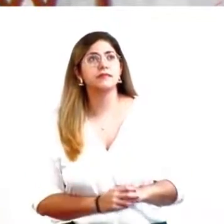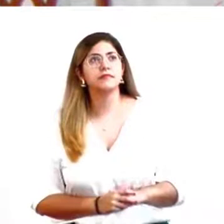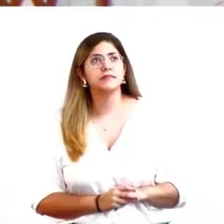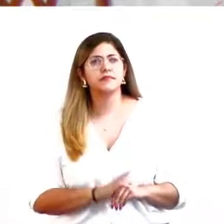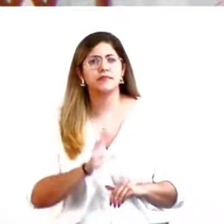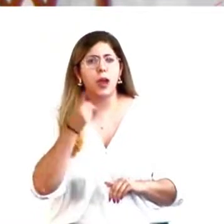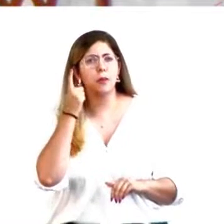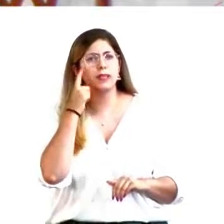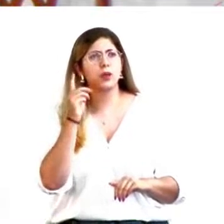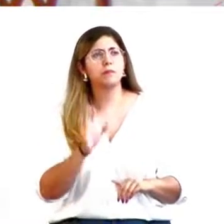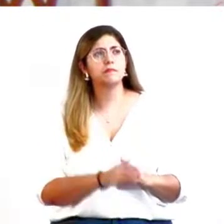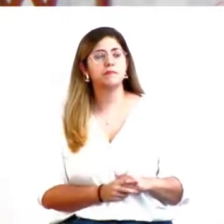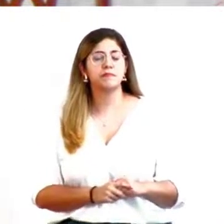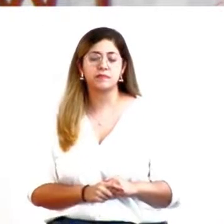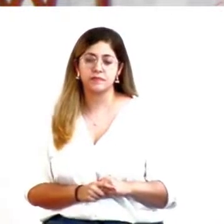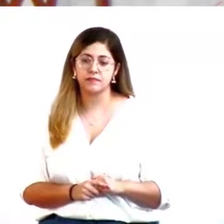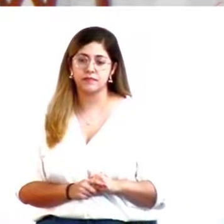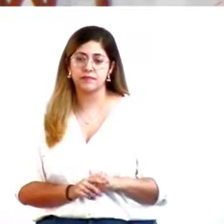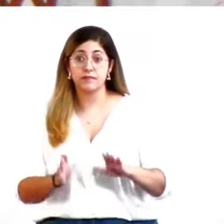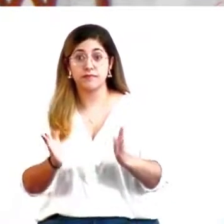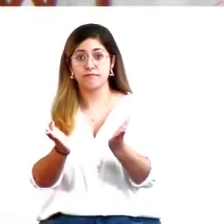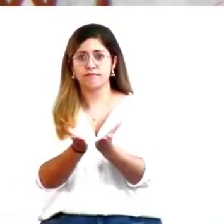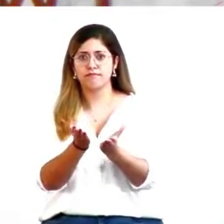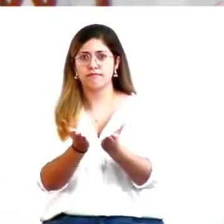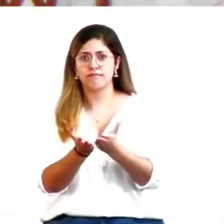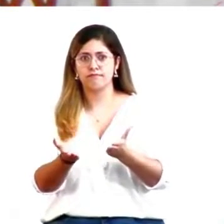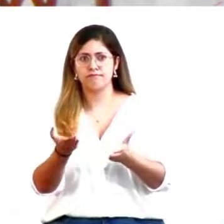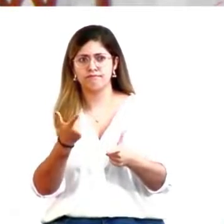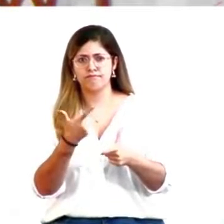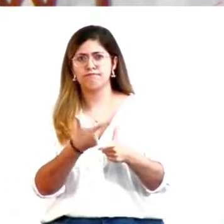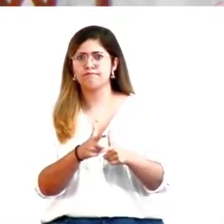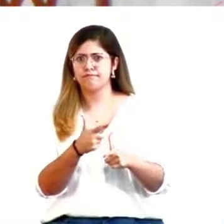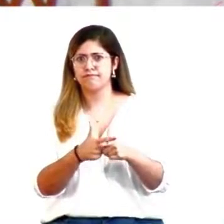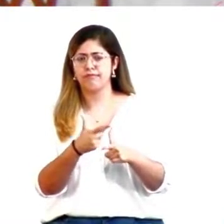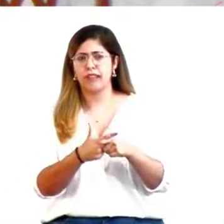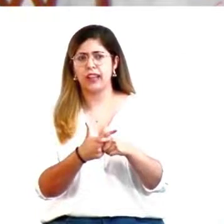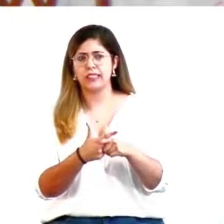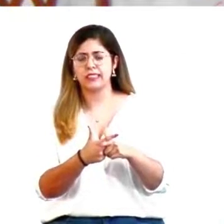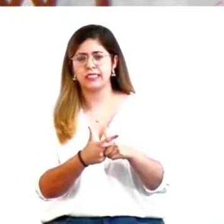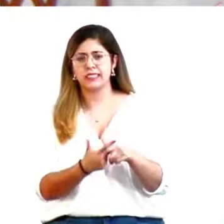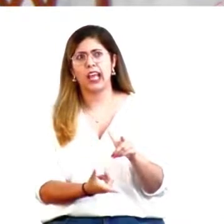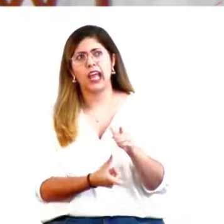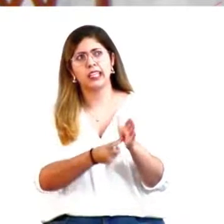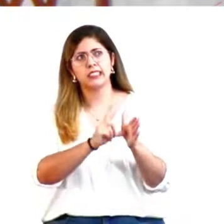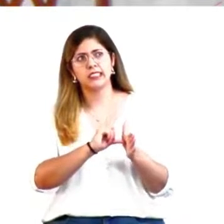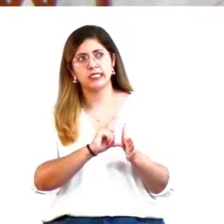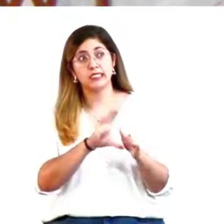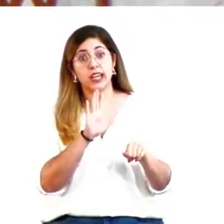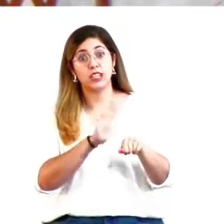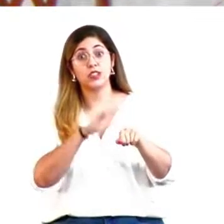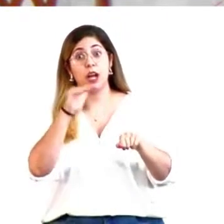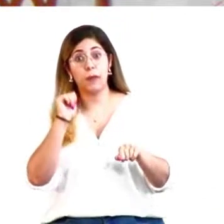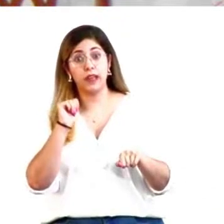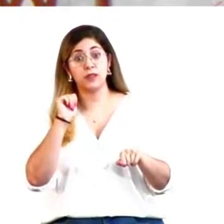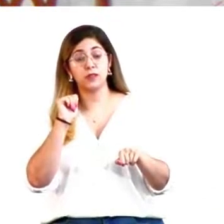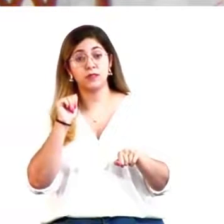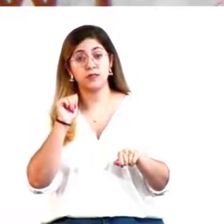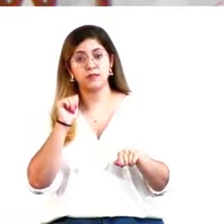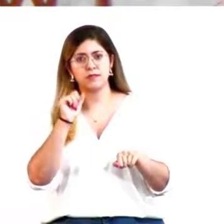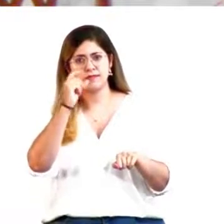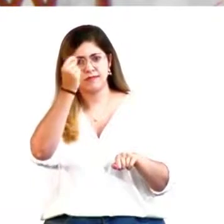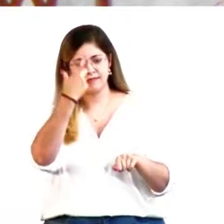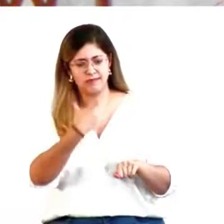a grande dificuldade do crente é ser quem ele foi chamado para ser. Sabe por